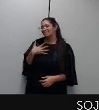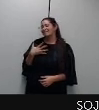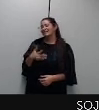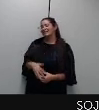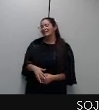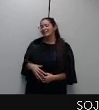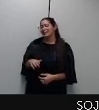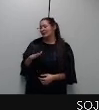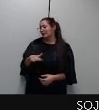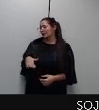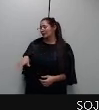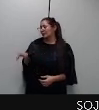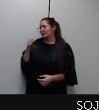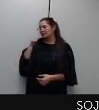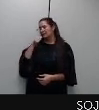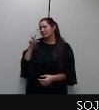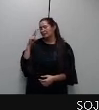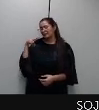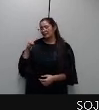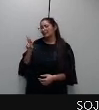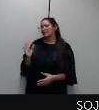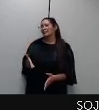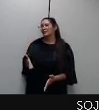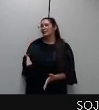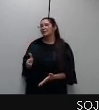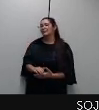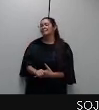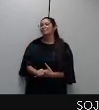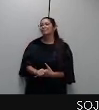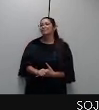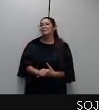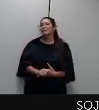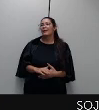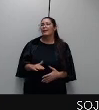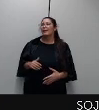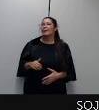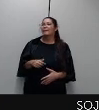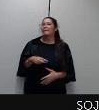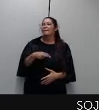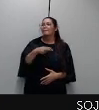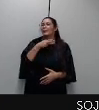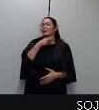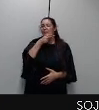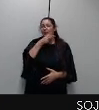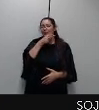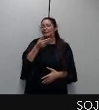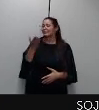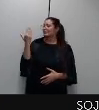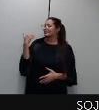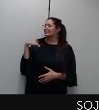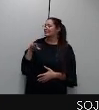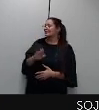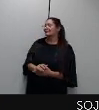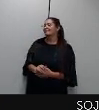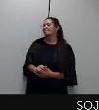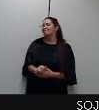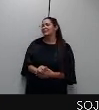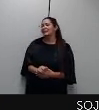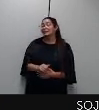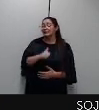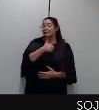viu aqui ainda agora aquele de boné a polícia trabalha com a ideia e tem 12